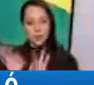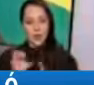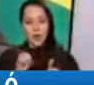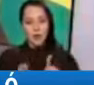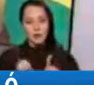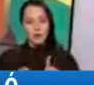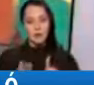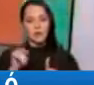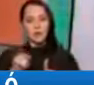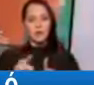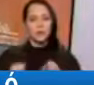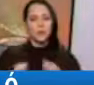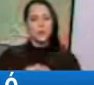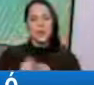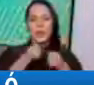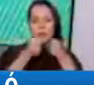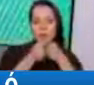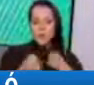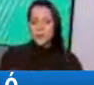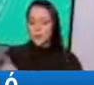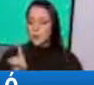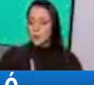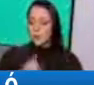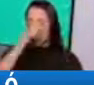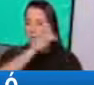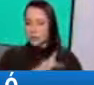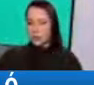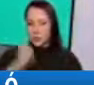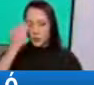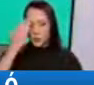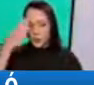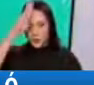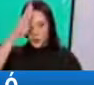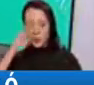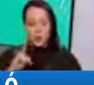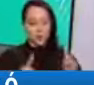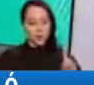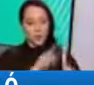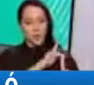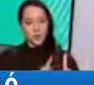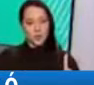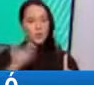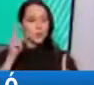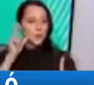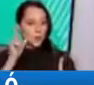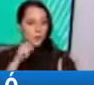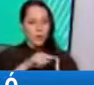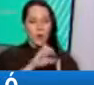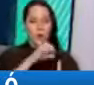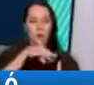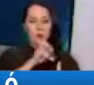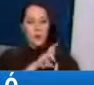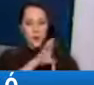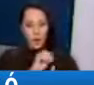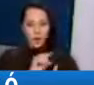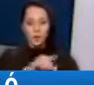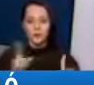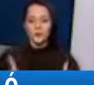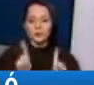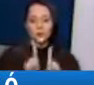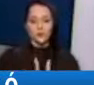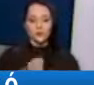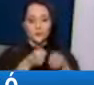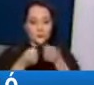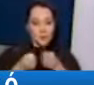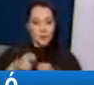vivo a declaração conjunta à imprensa dos presidentes do Brasil Jair bolsonaro e da guiné-bissau General Omar o sissoko embaló